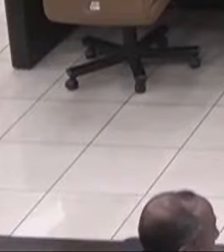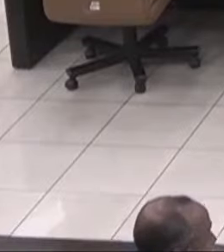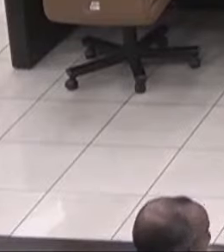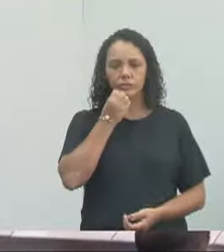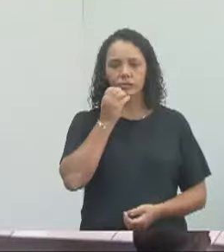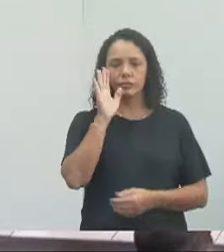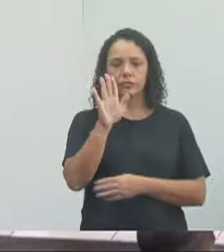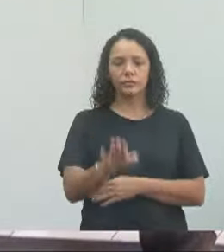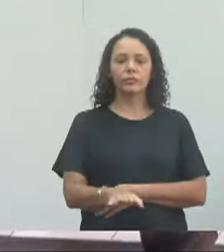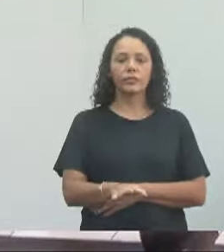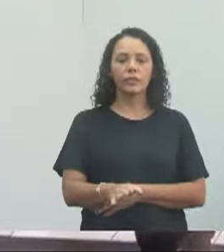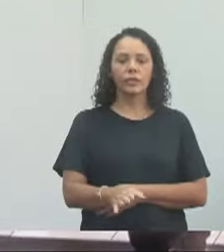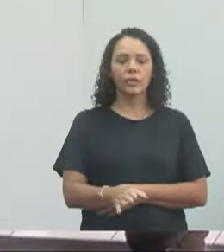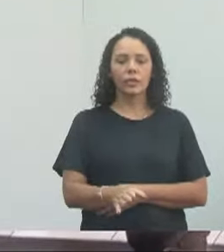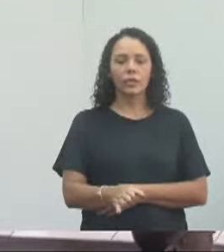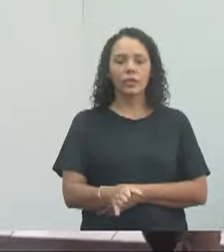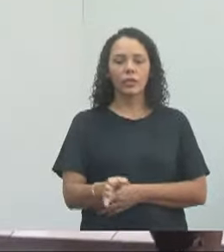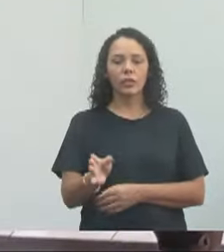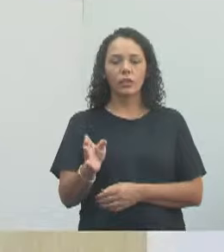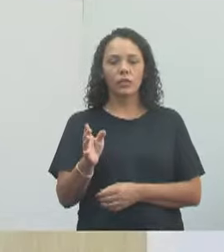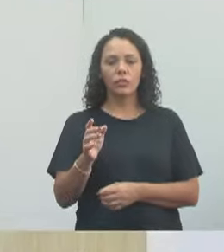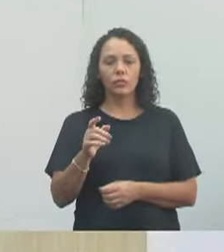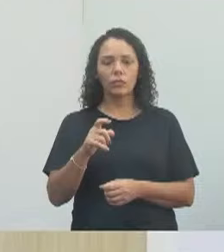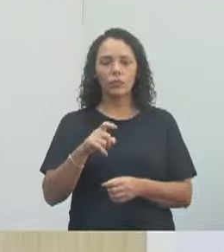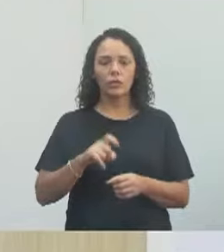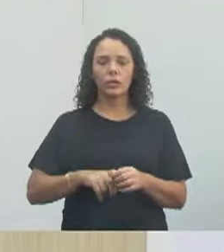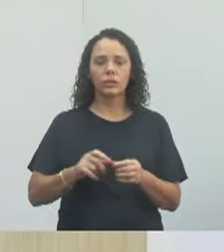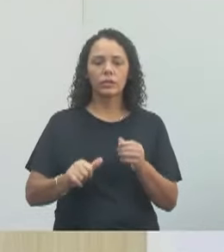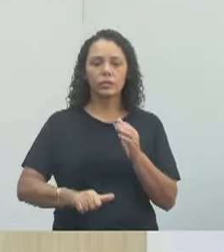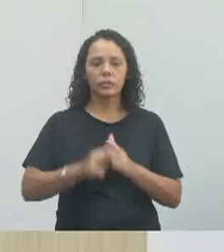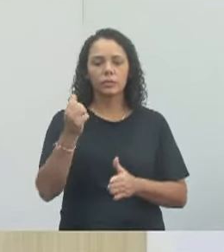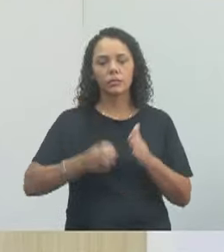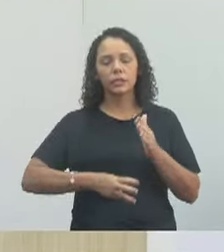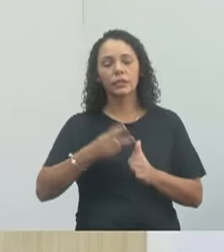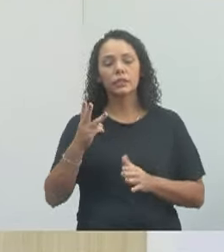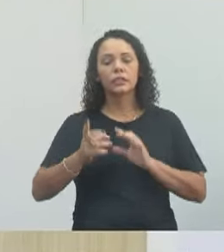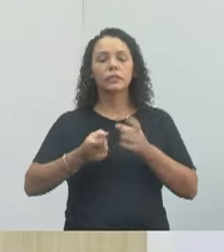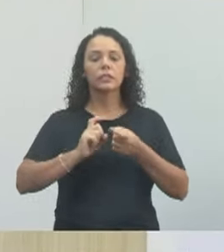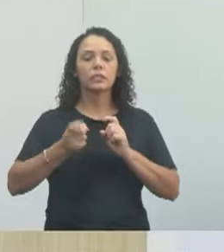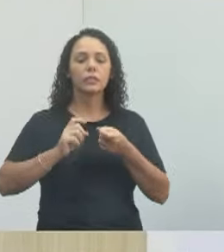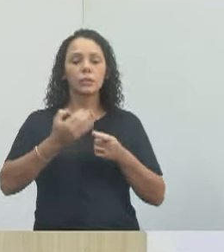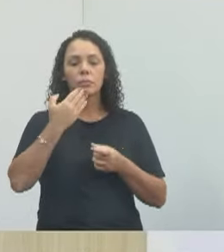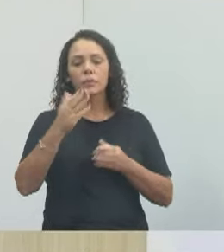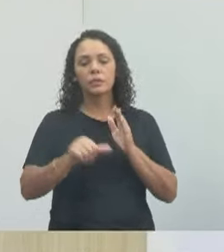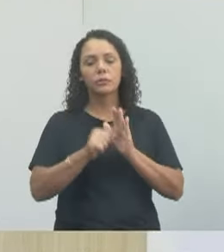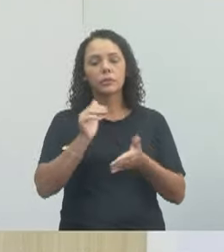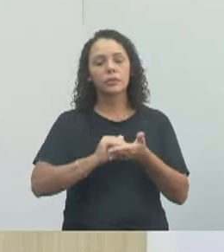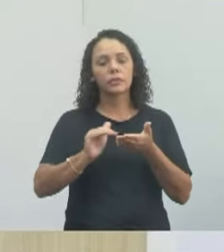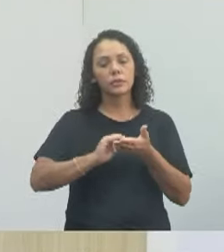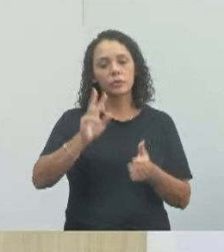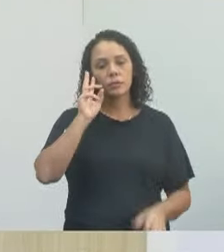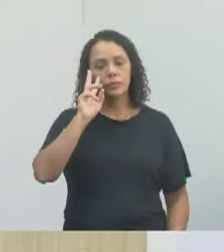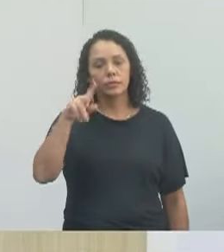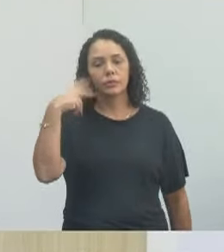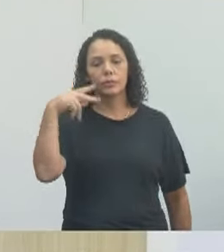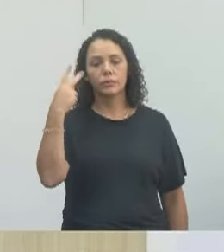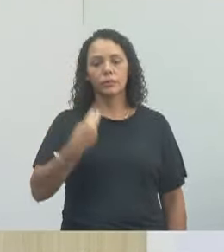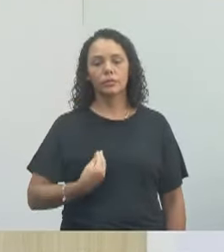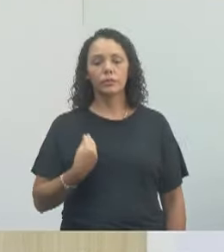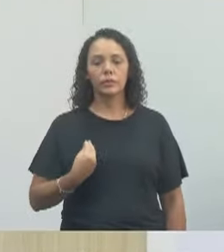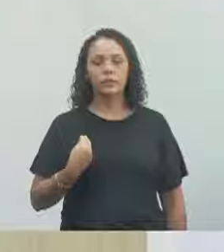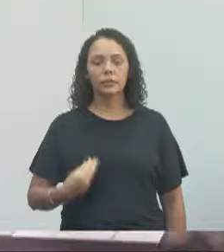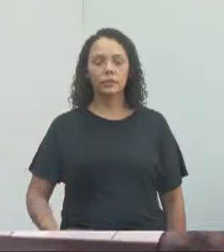Boa tarde retomamos a 13ª sessão ordinária solicito ao primeiro secretário que proceda a verificação de